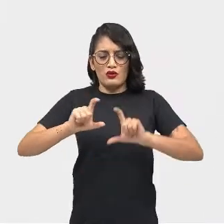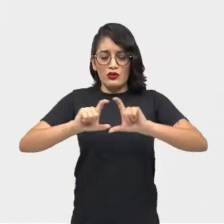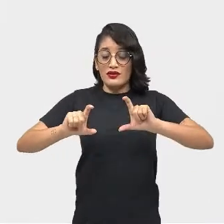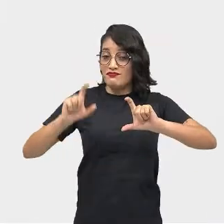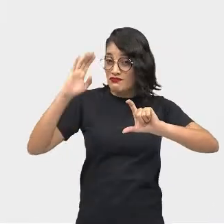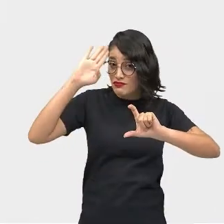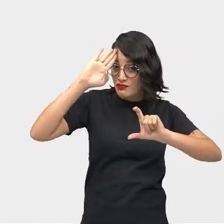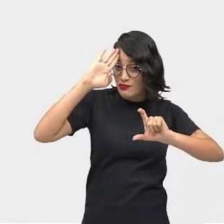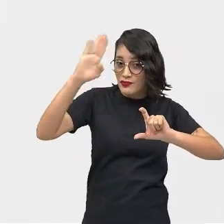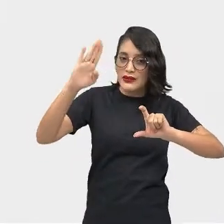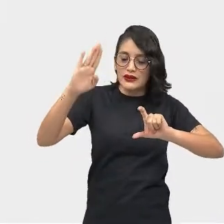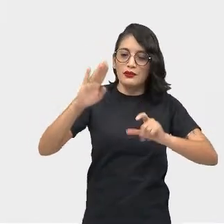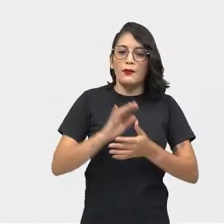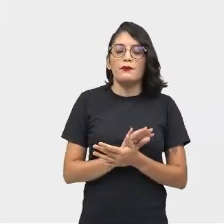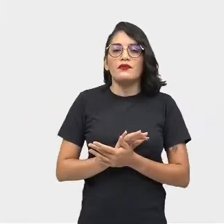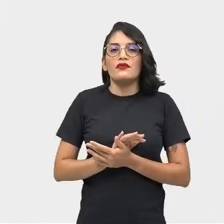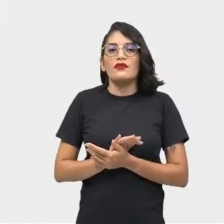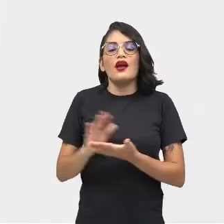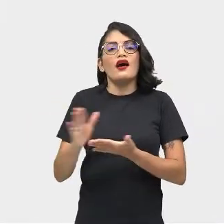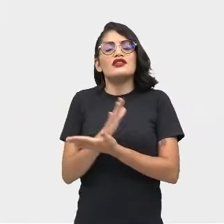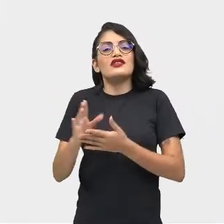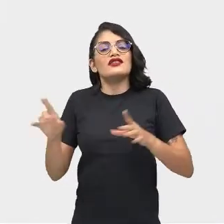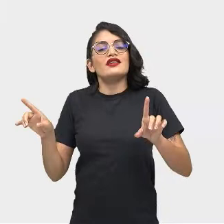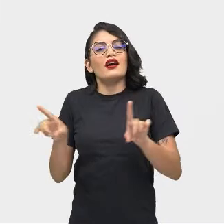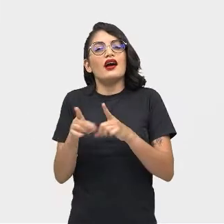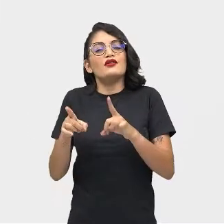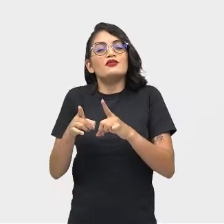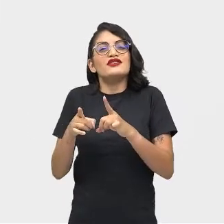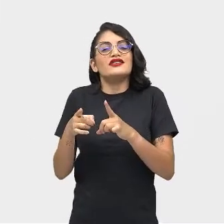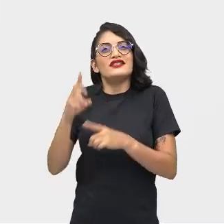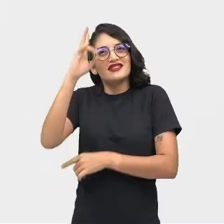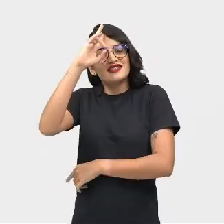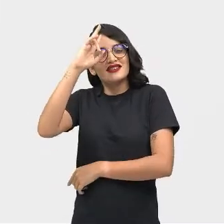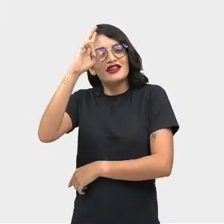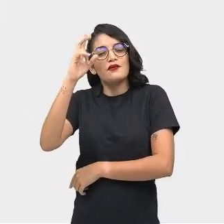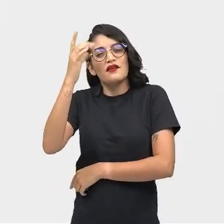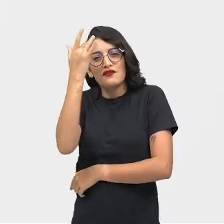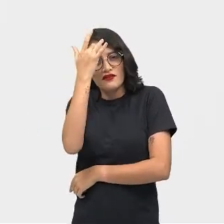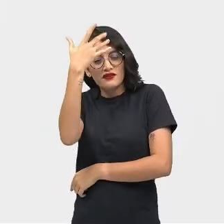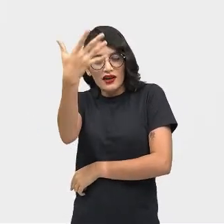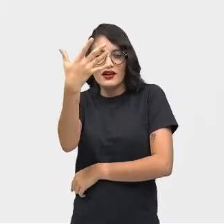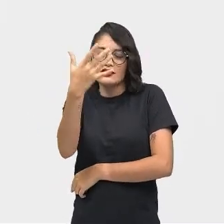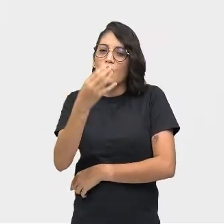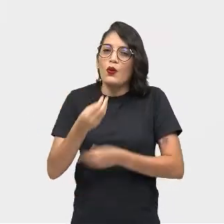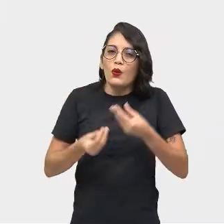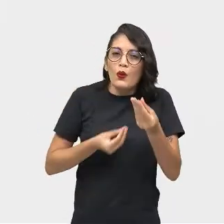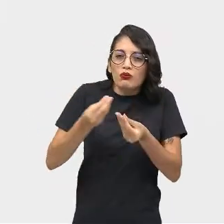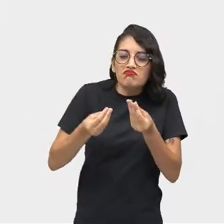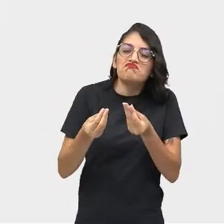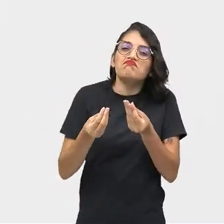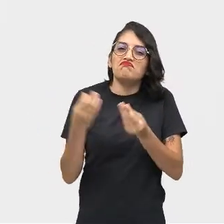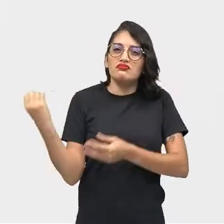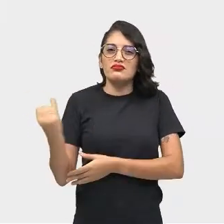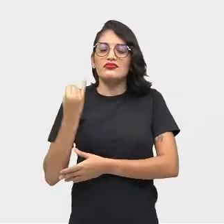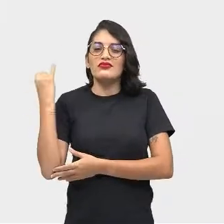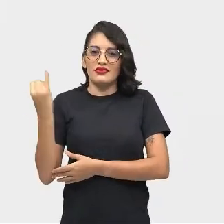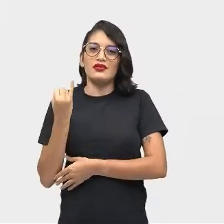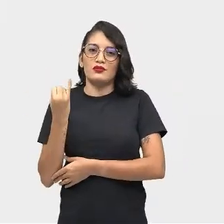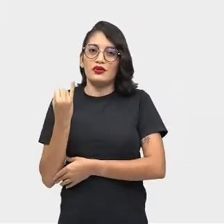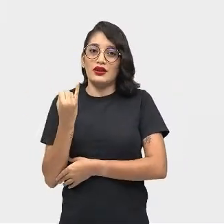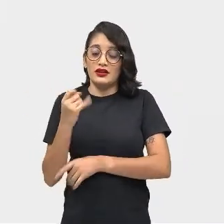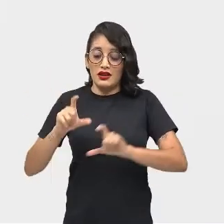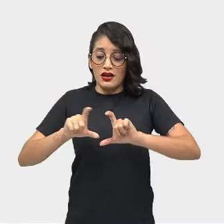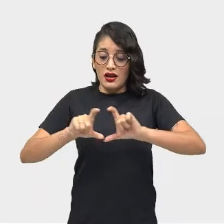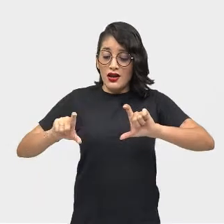A música talvez nos lembre com mais facilidade, né? Como ela é importante como o